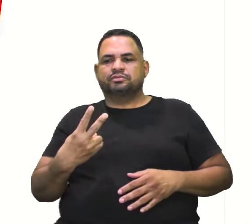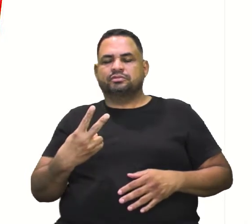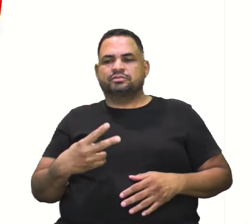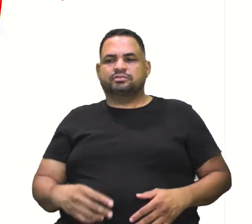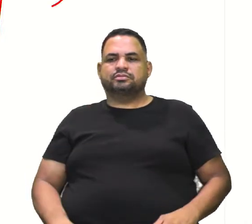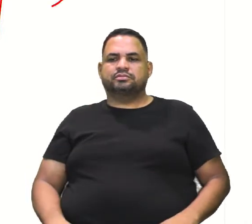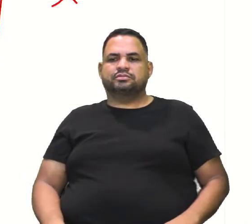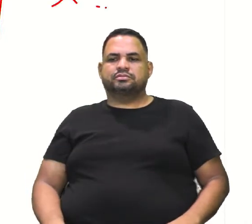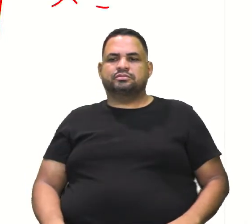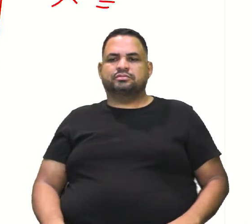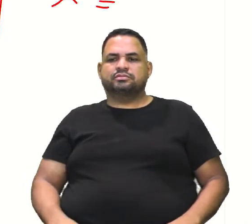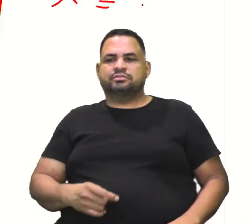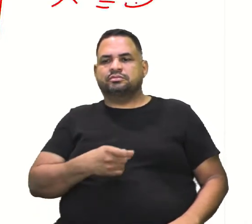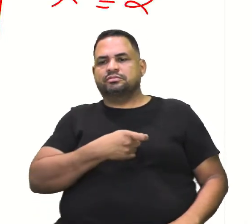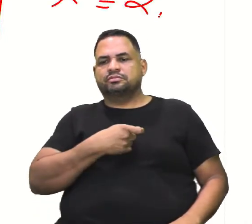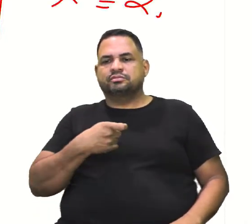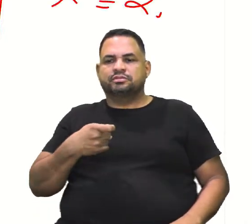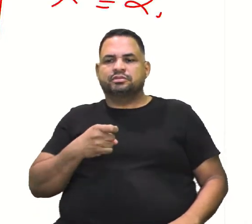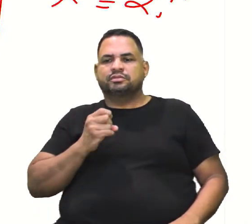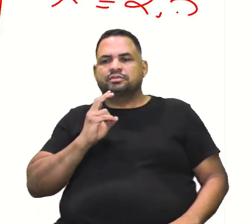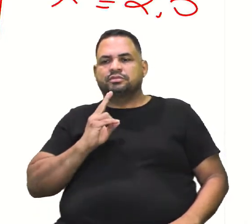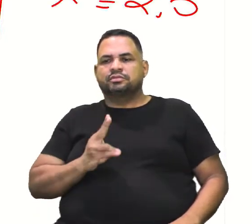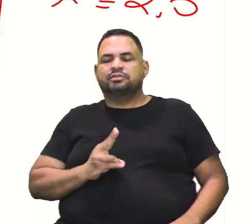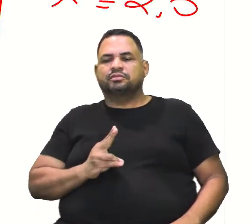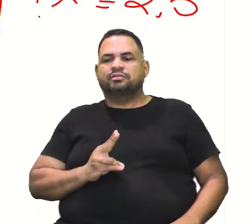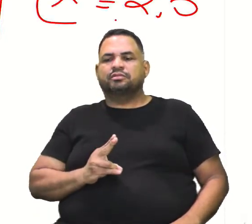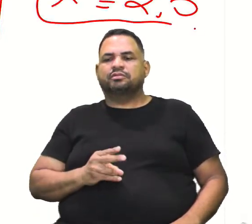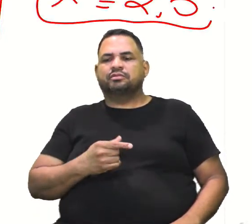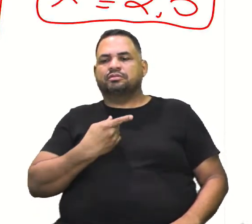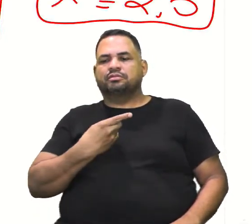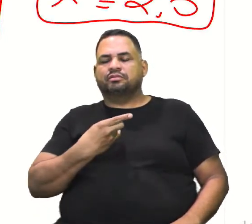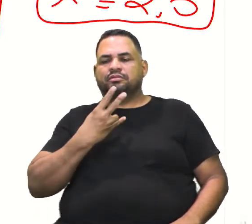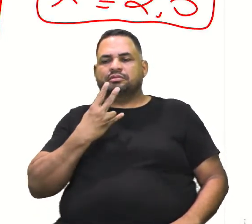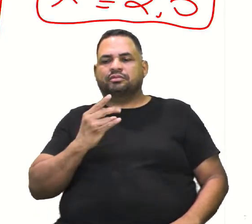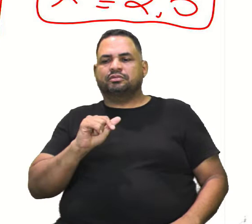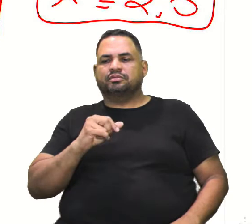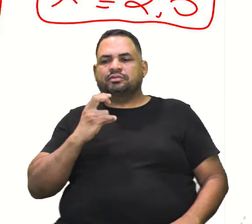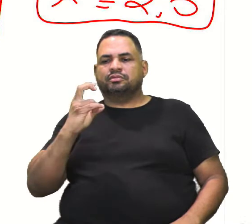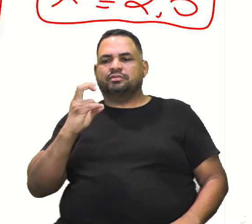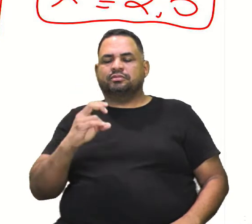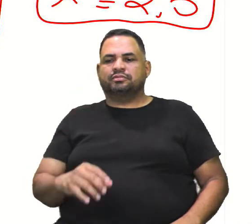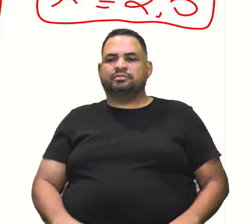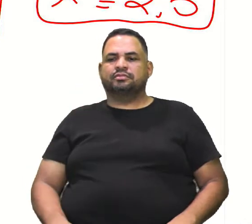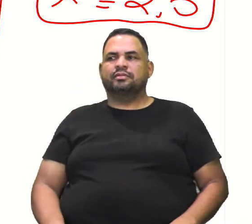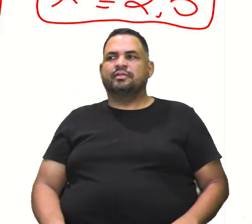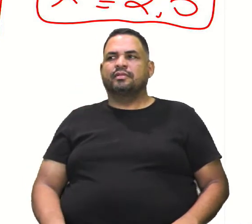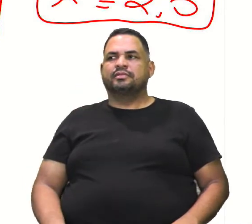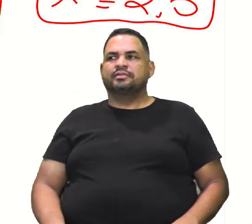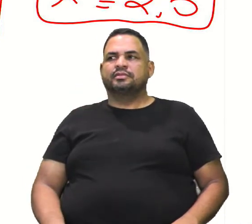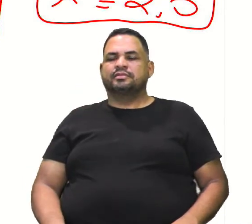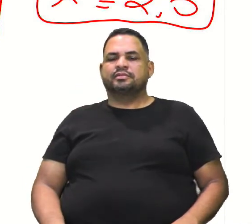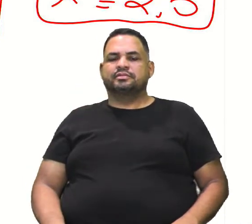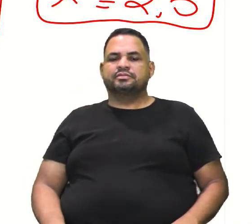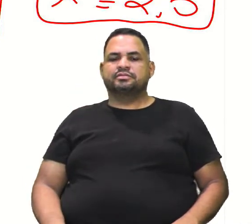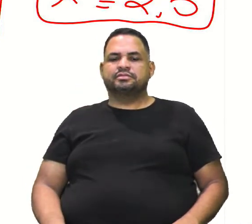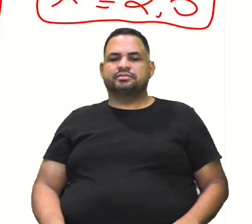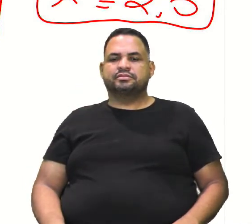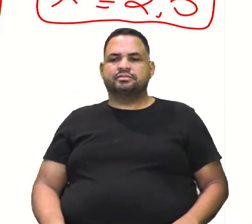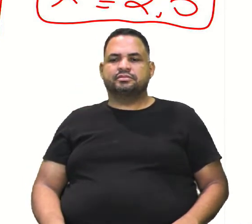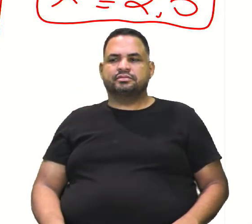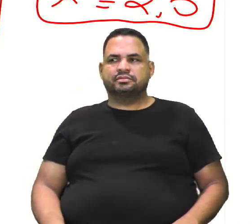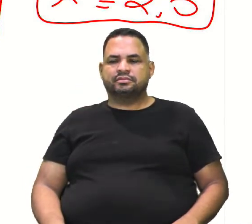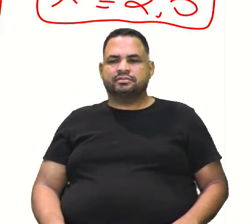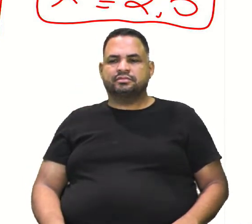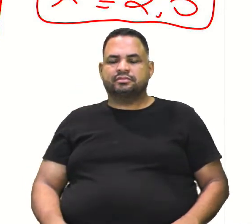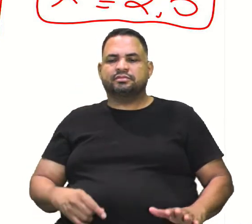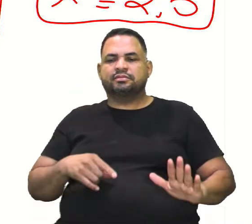2. 2. Isso, nosso X vai dar 2,5, né? 2,5. Mas se a gente fosse fazer com a raiz decimal, fica Ia mais dar complicado.